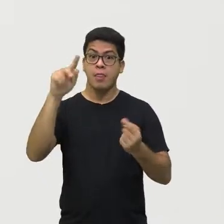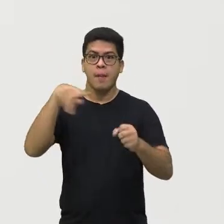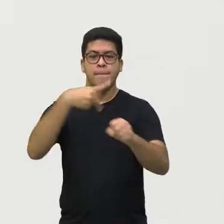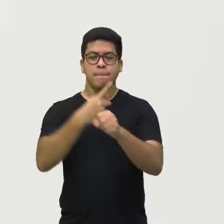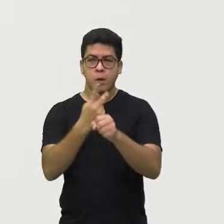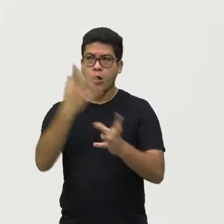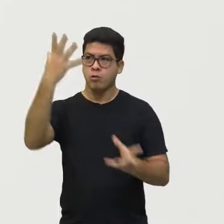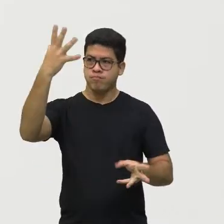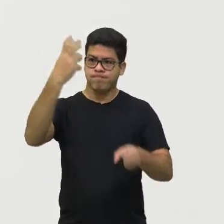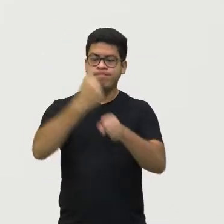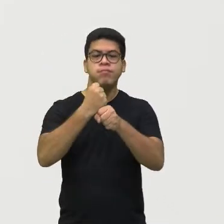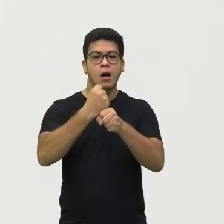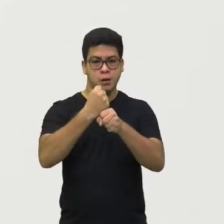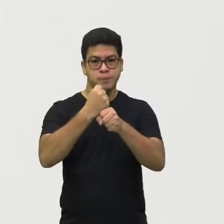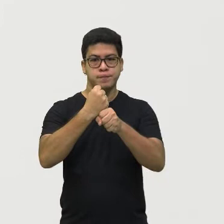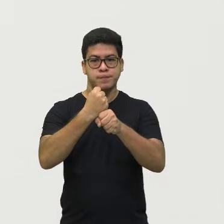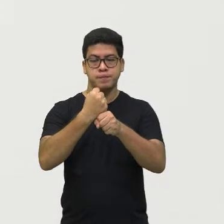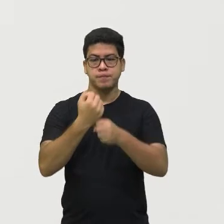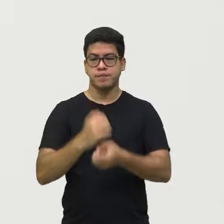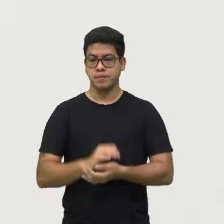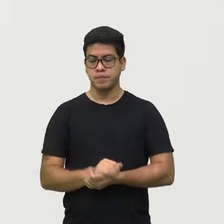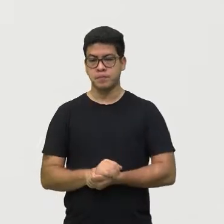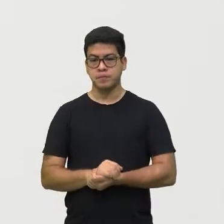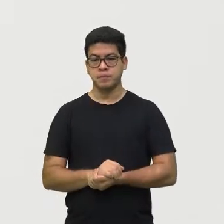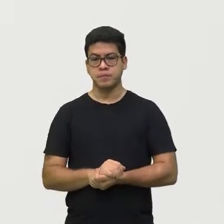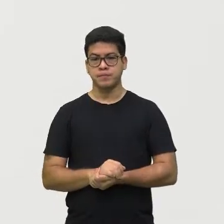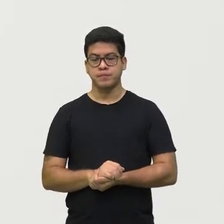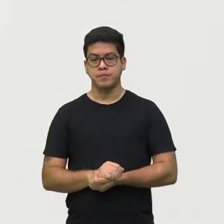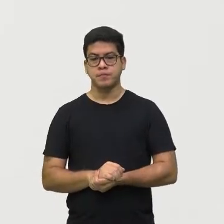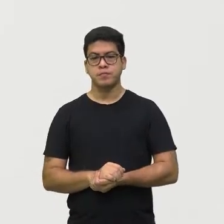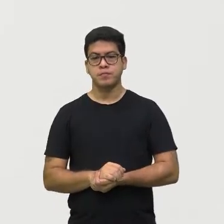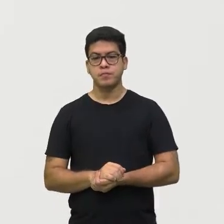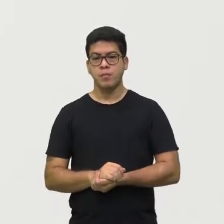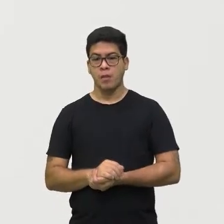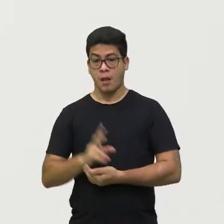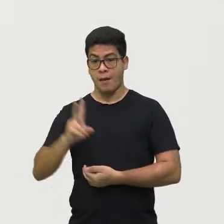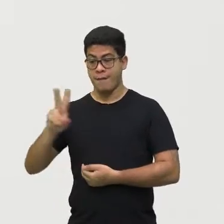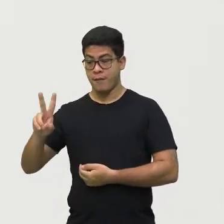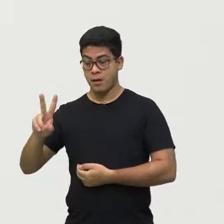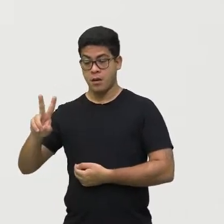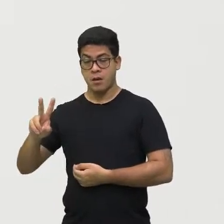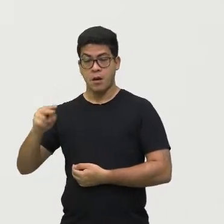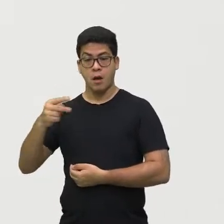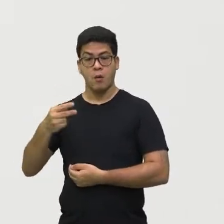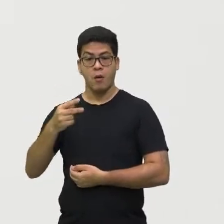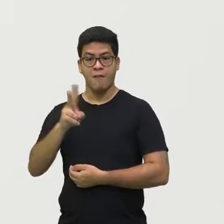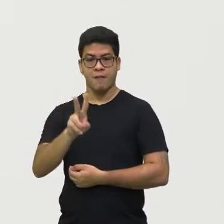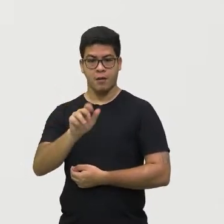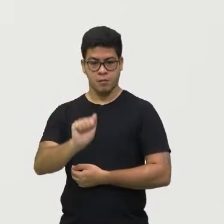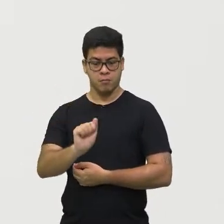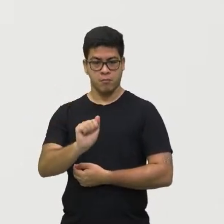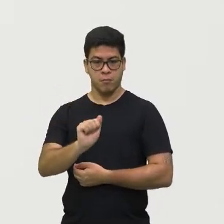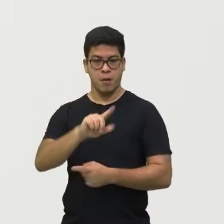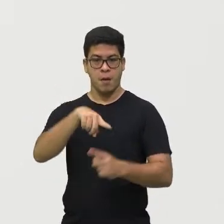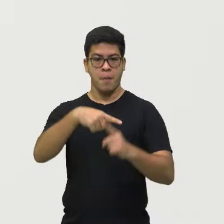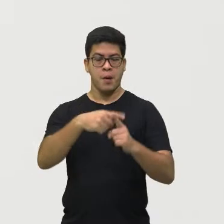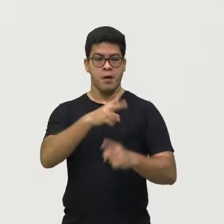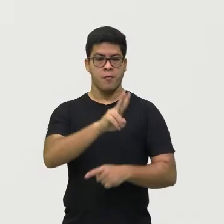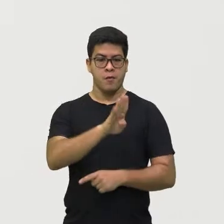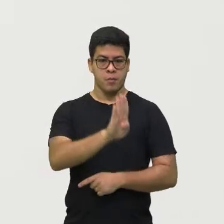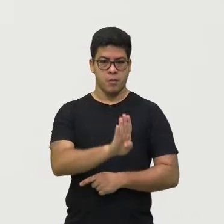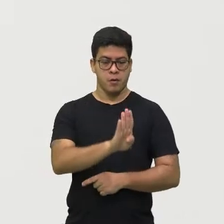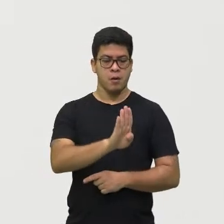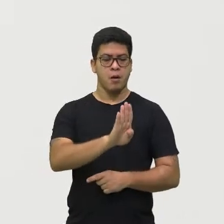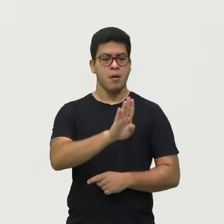potenciais, onde o V total, o V naquele ponto P, vai ser a soma dos potenciais da carga A, mais da